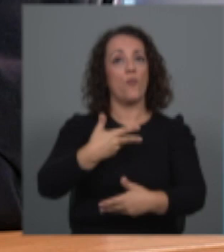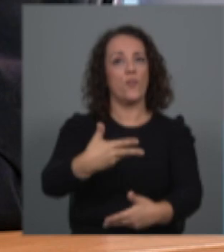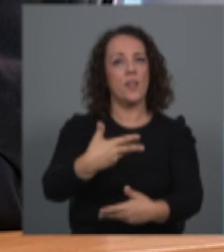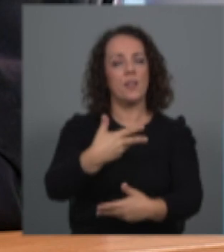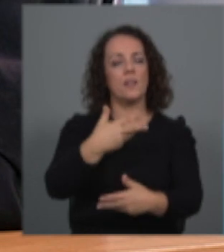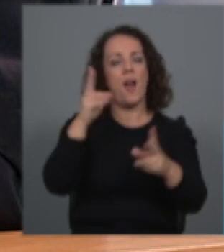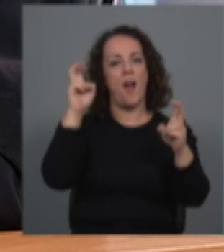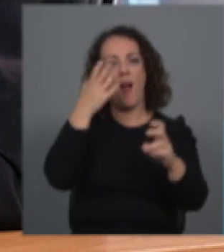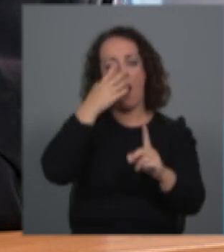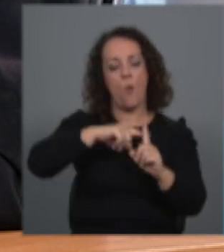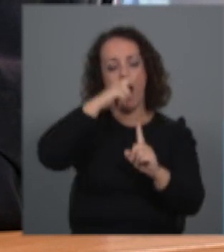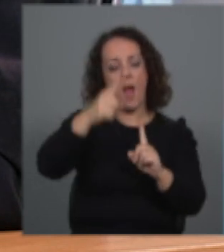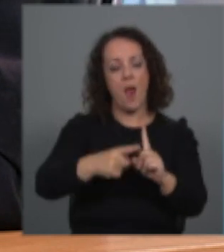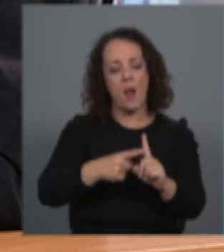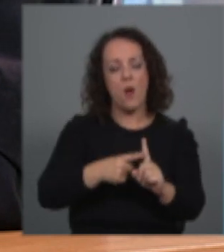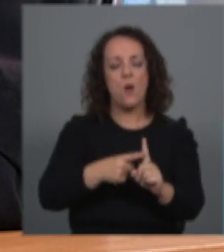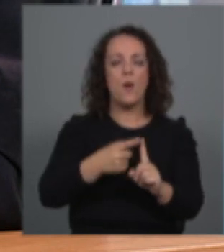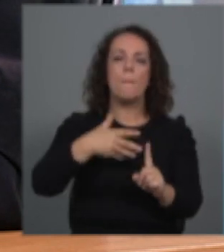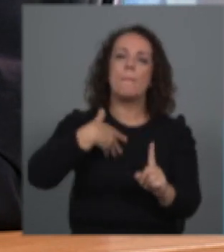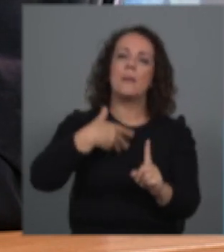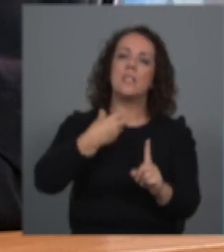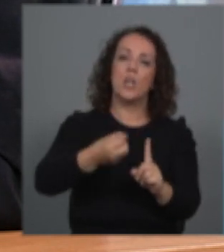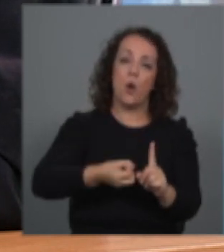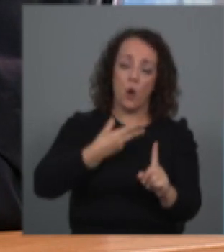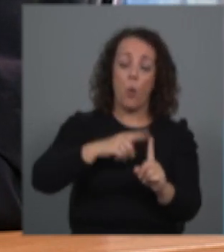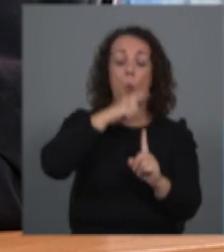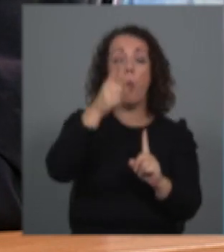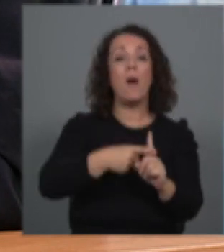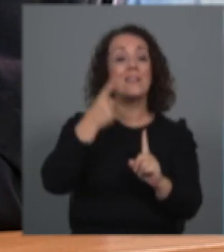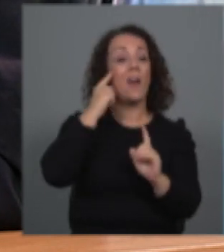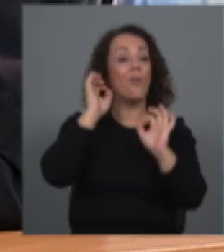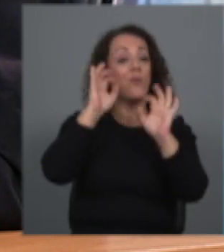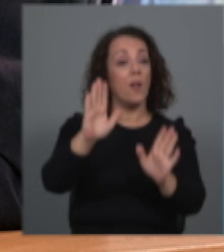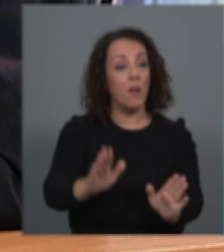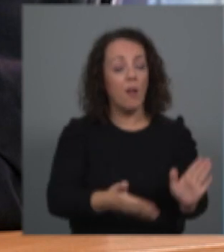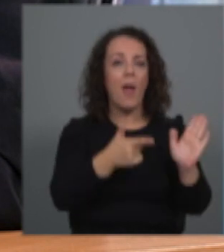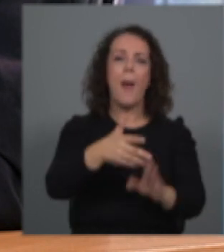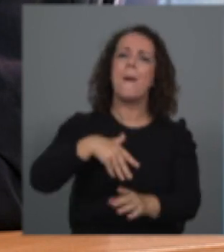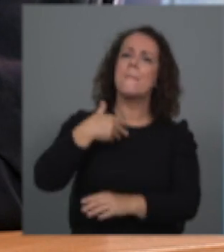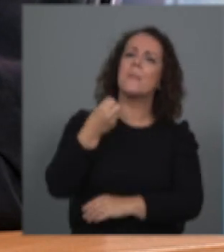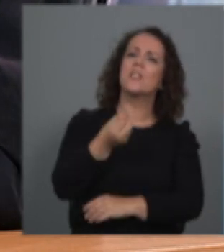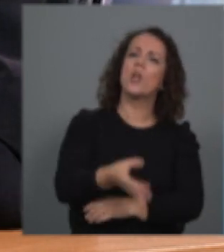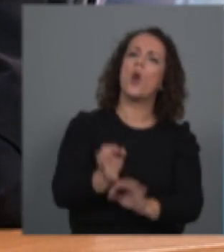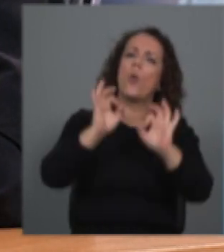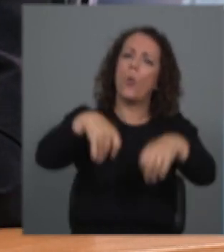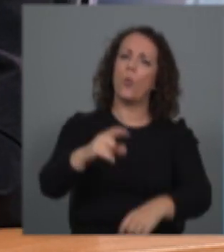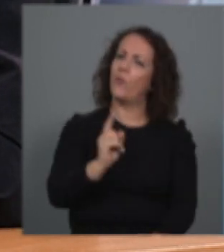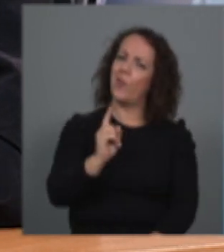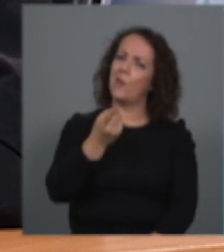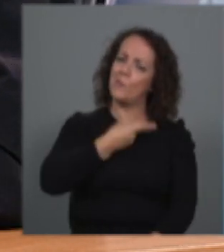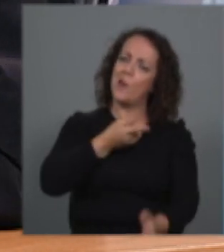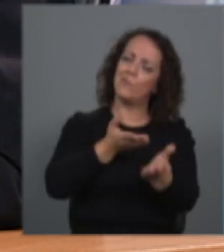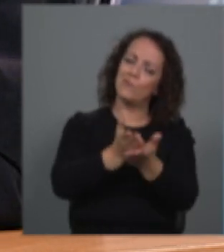e quando o encerrou disse que a misericórdia não acabava e lembrava a dimensão da ternura. Portanto, eis